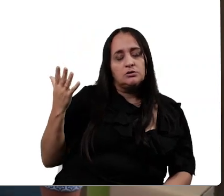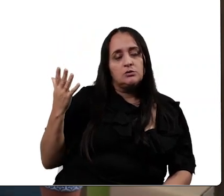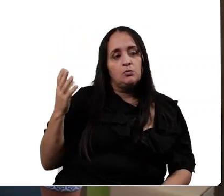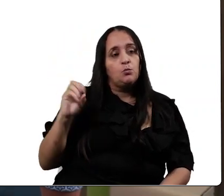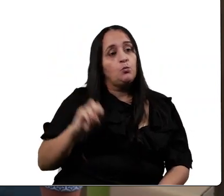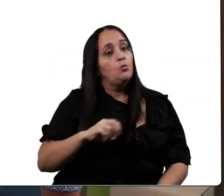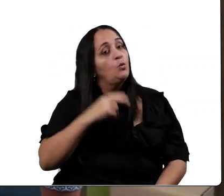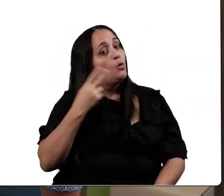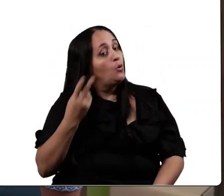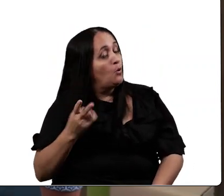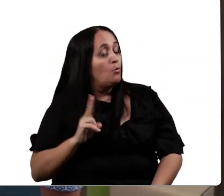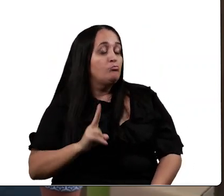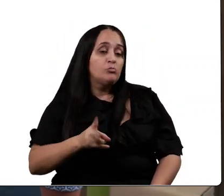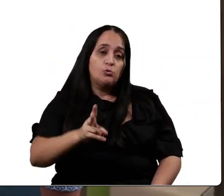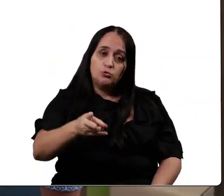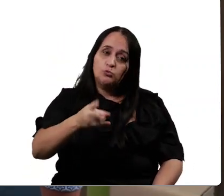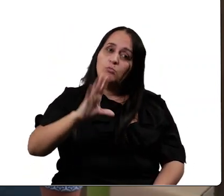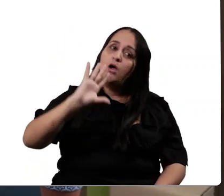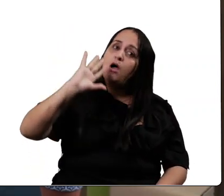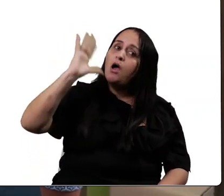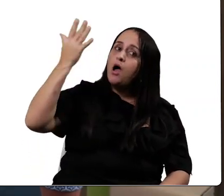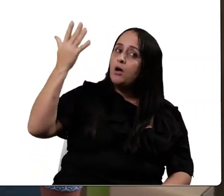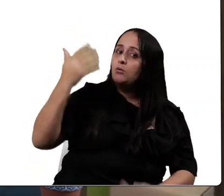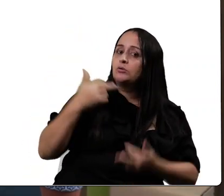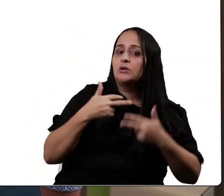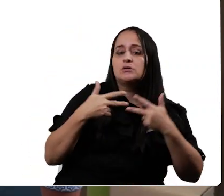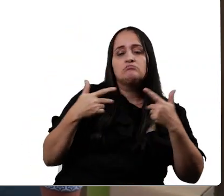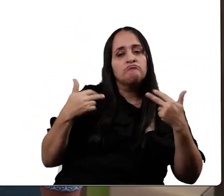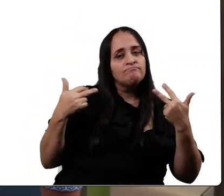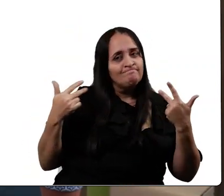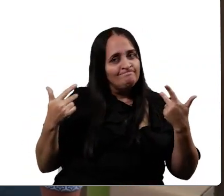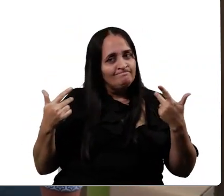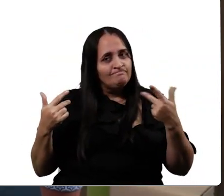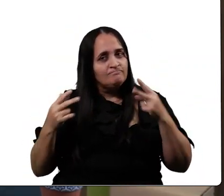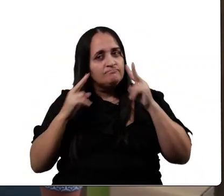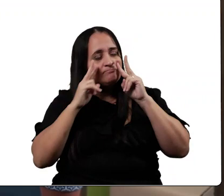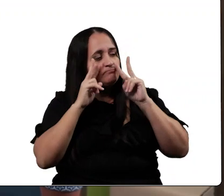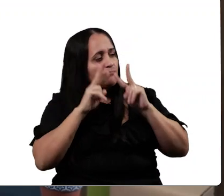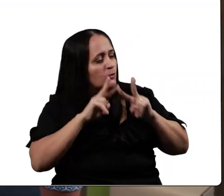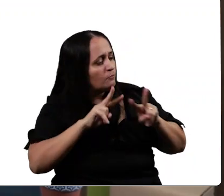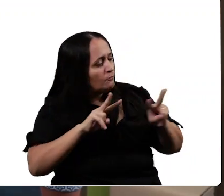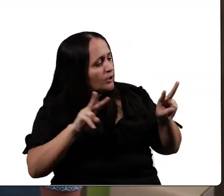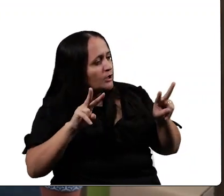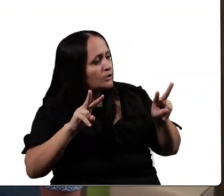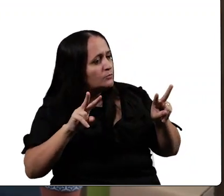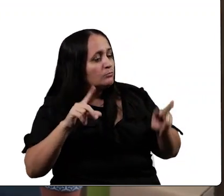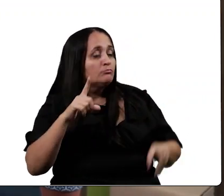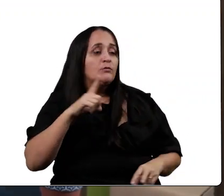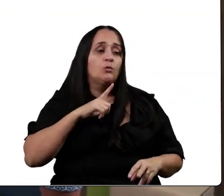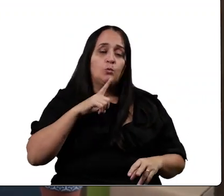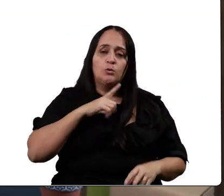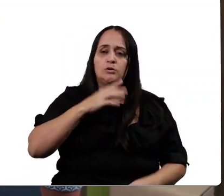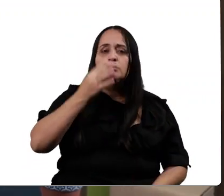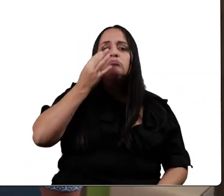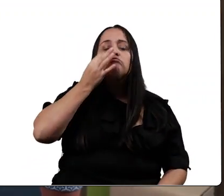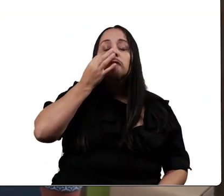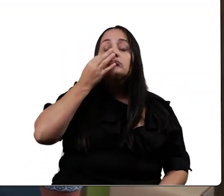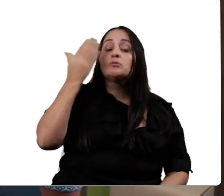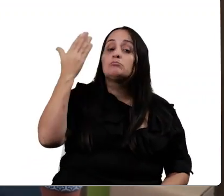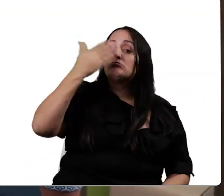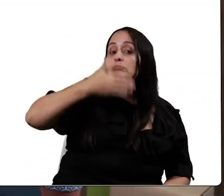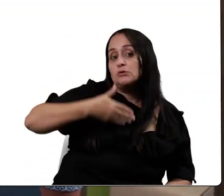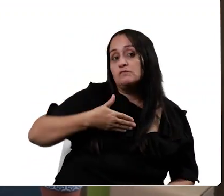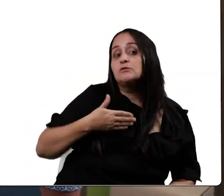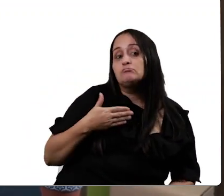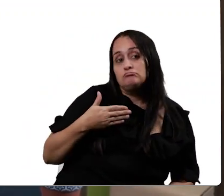ou está acontecendo. É algo que eu vejo ou que eu tenho como comprovar que aconteceu